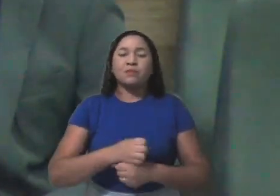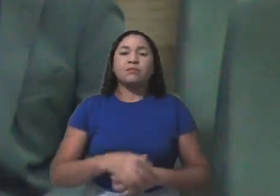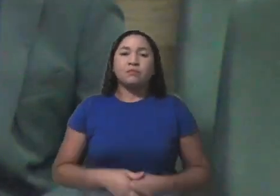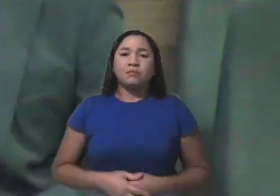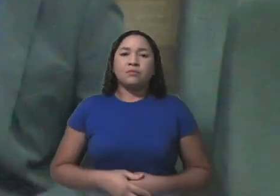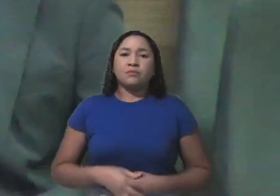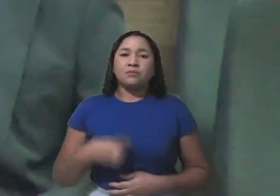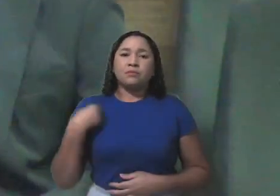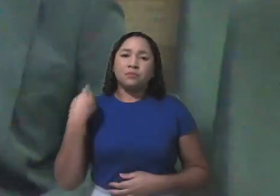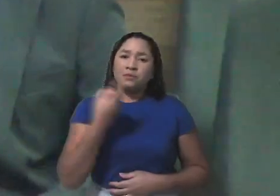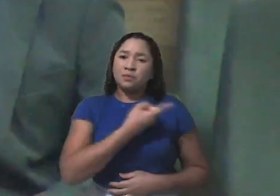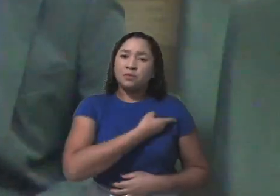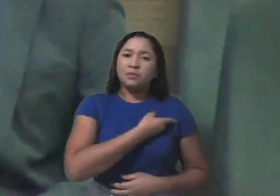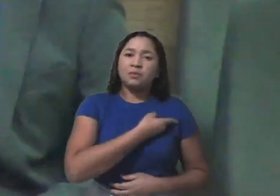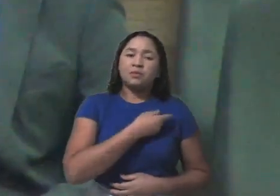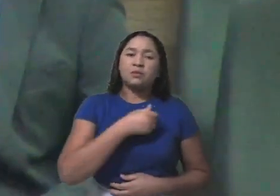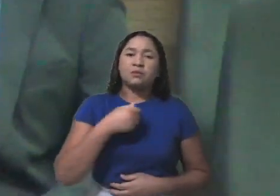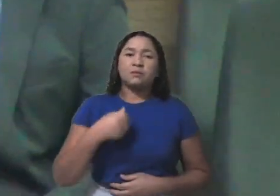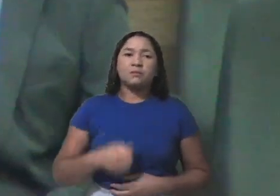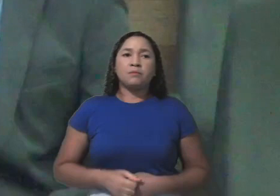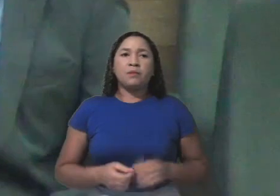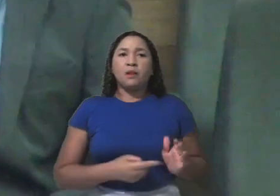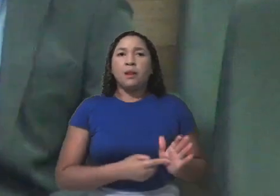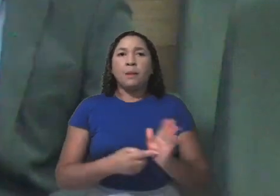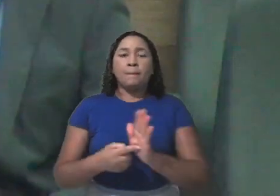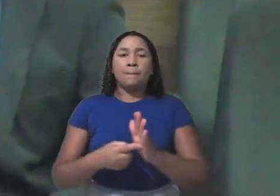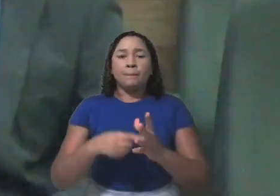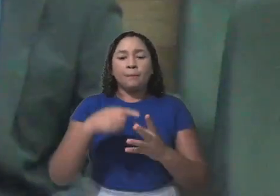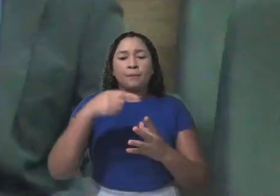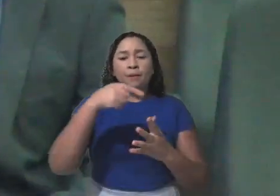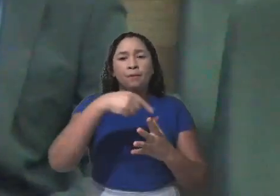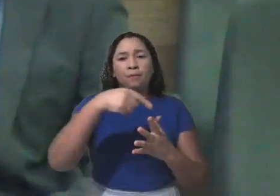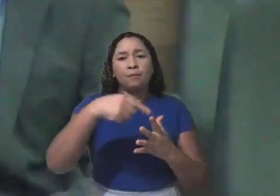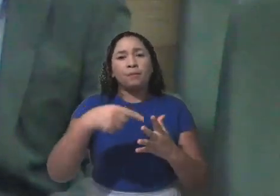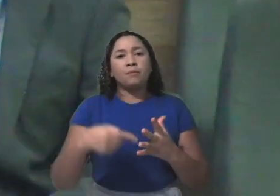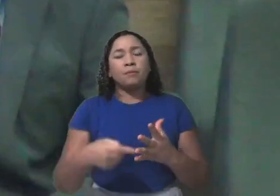pontos. Primeiro, por que somos